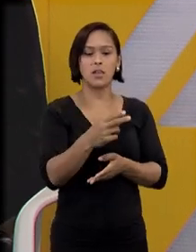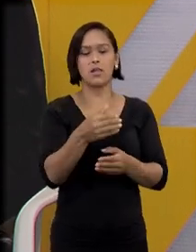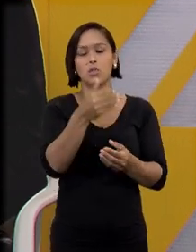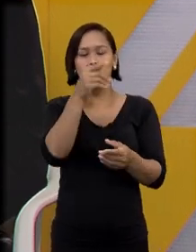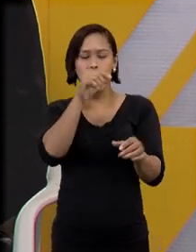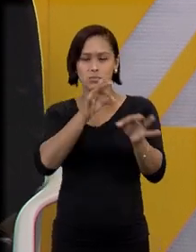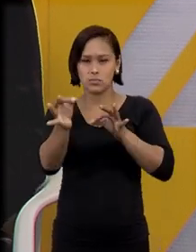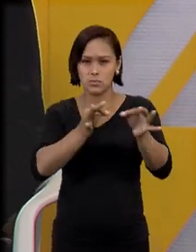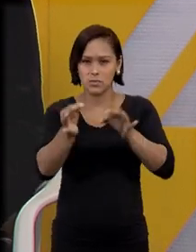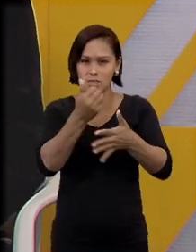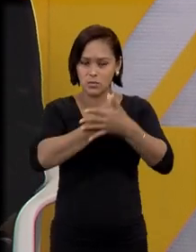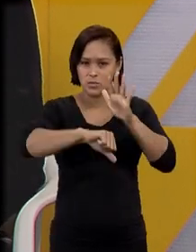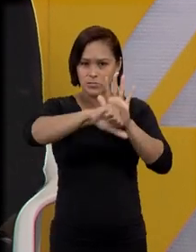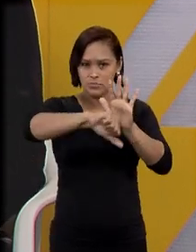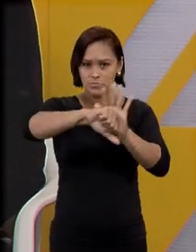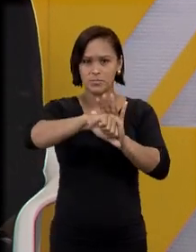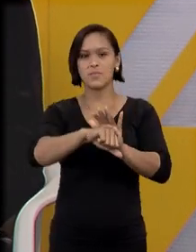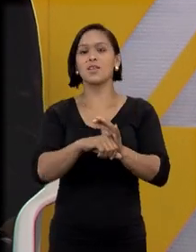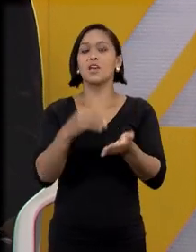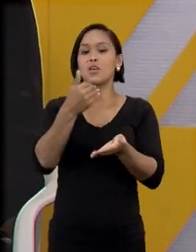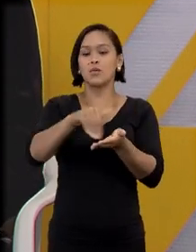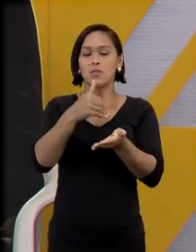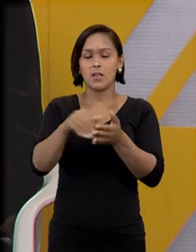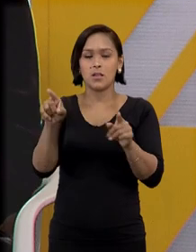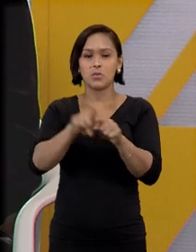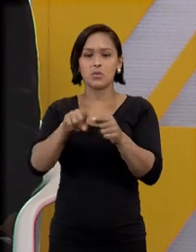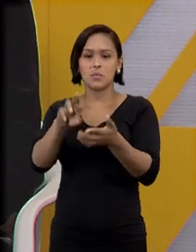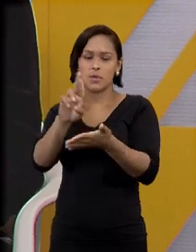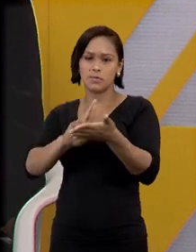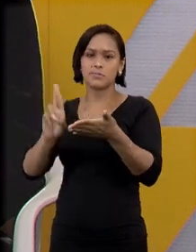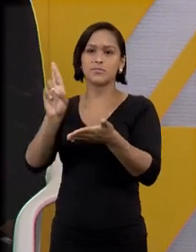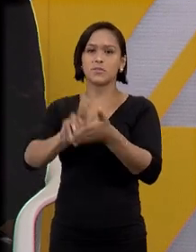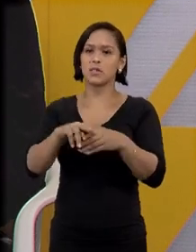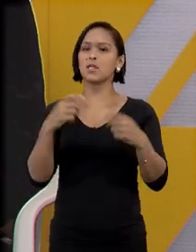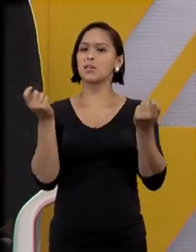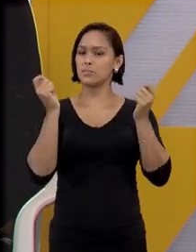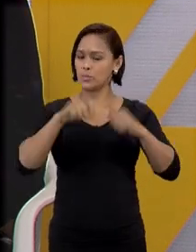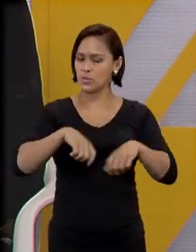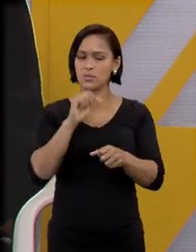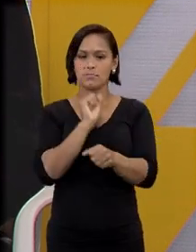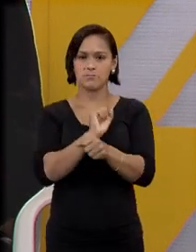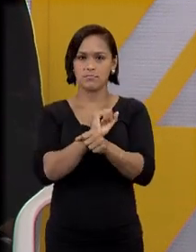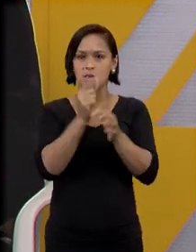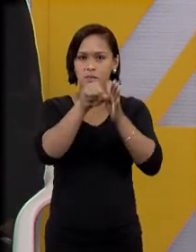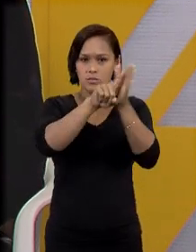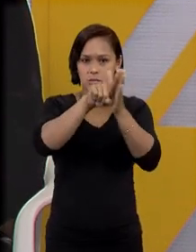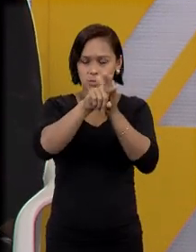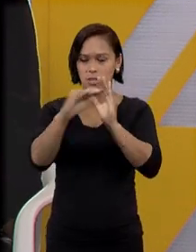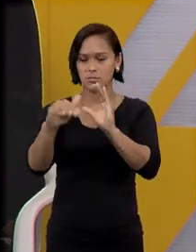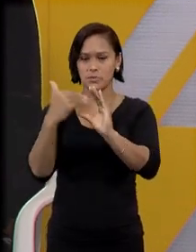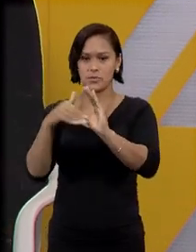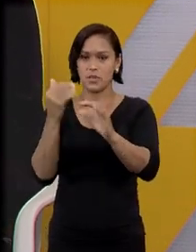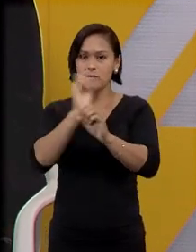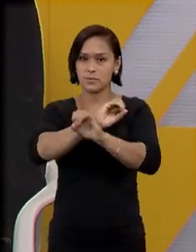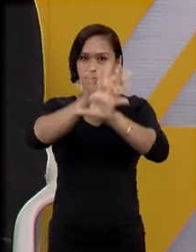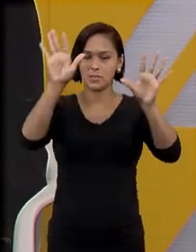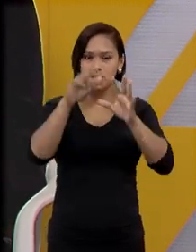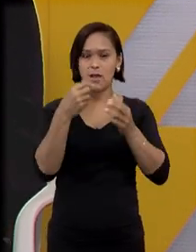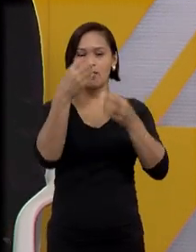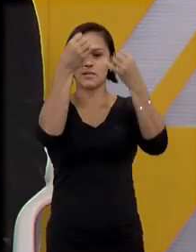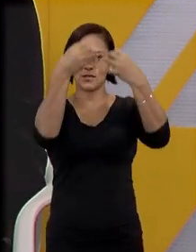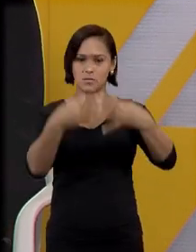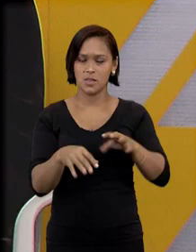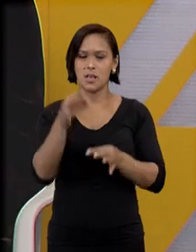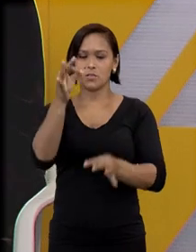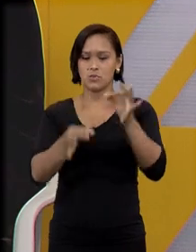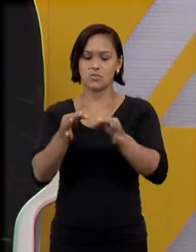de corrupção. E o relator, ministro Reinaldo Soares da Fonseca, considerou necessário aguardar o envio da perícia ou dos